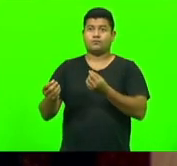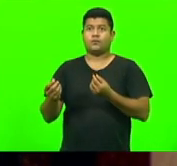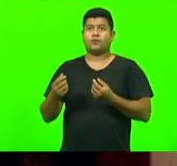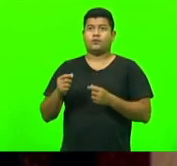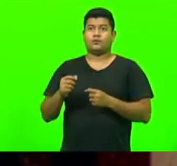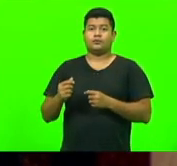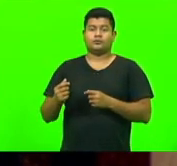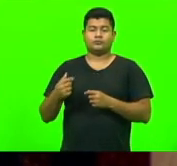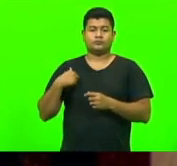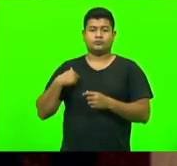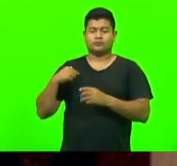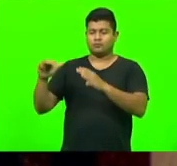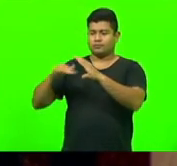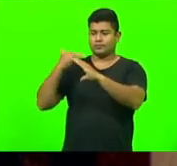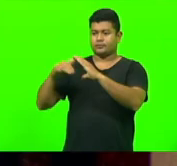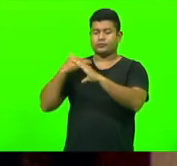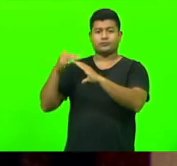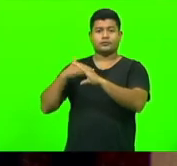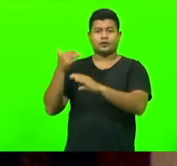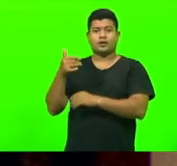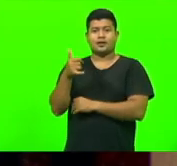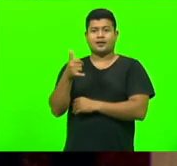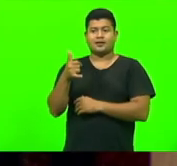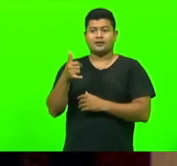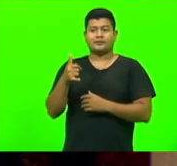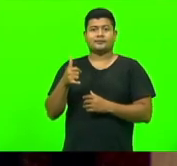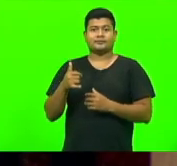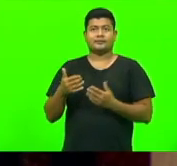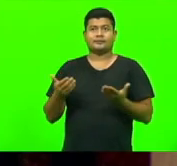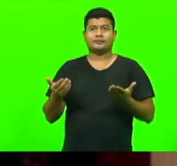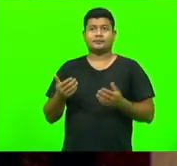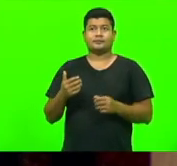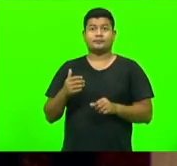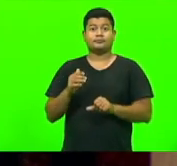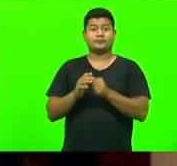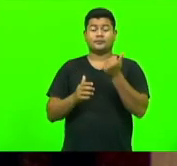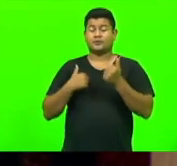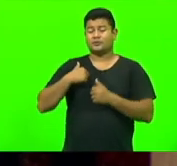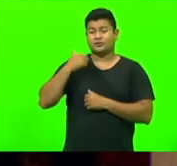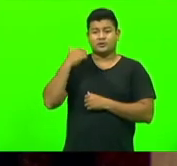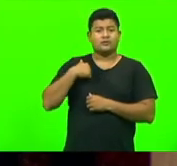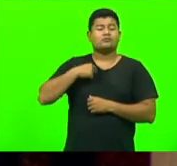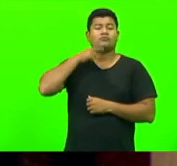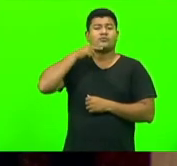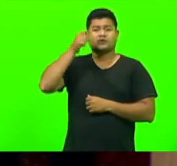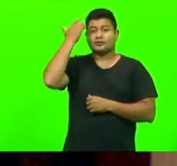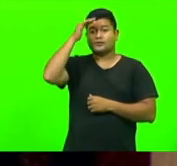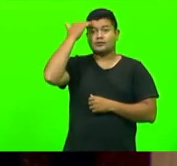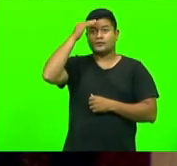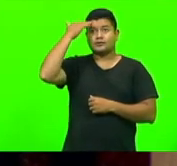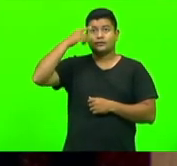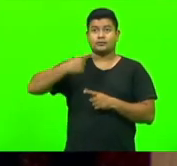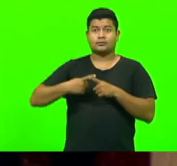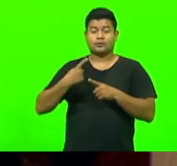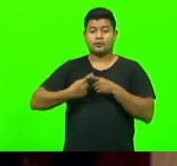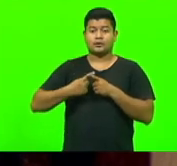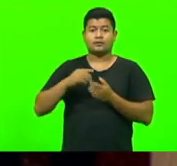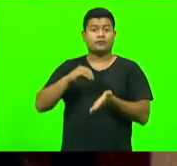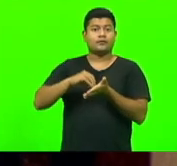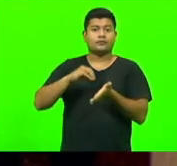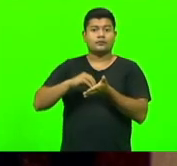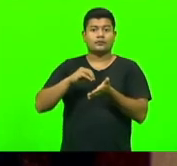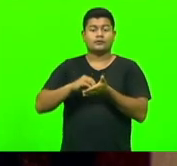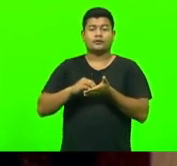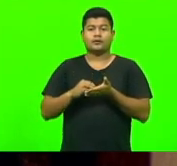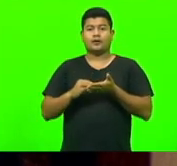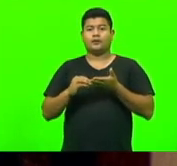meu telefone nesses últimos dias. Primeiro, eu nem sabia o que se tratava, porque eu não tinha ainda acompanhado a pauta da sessão de